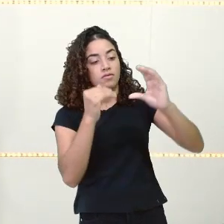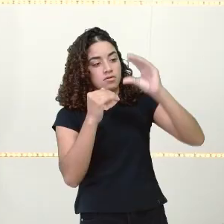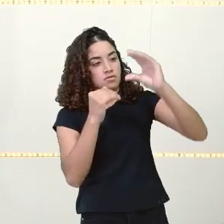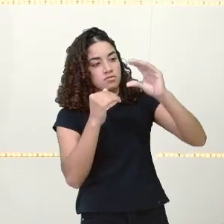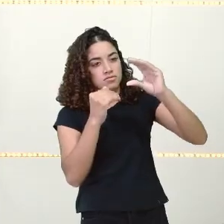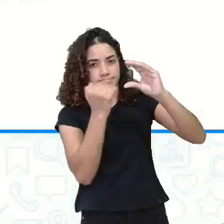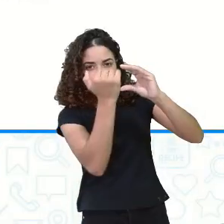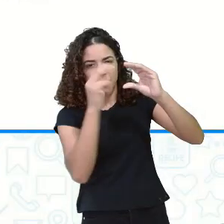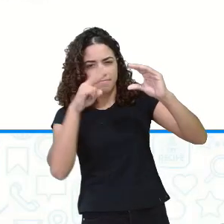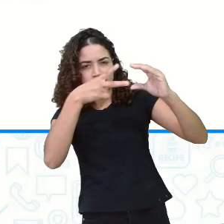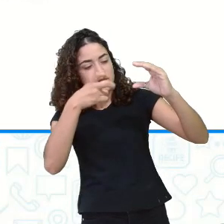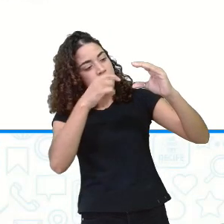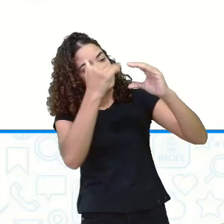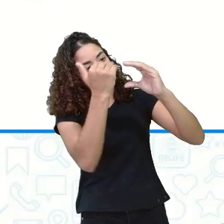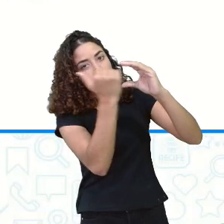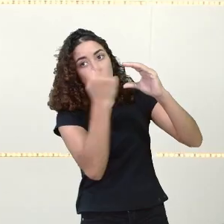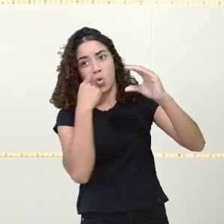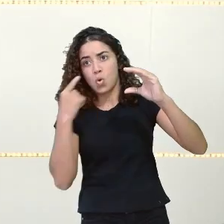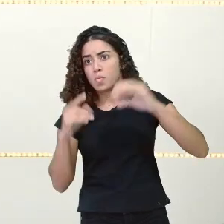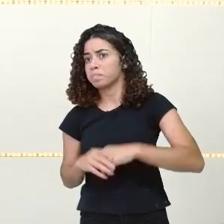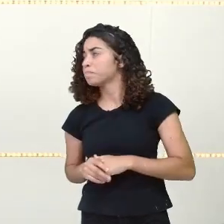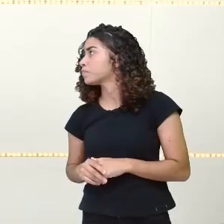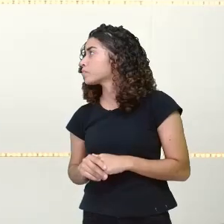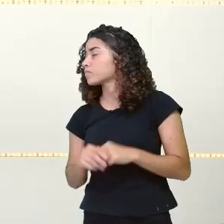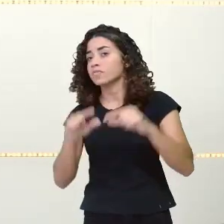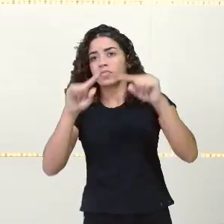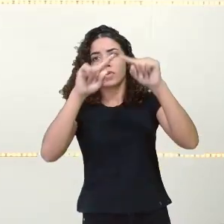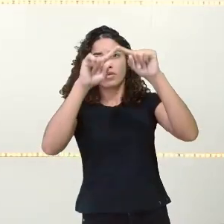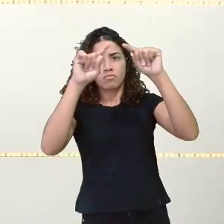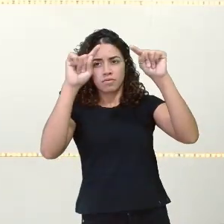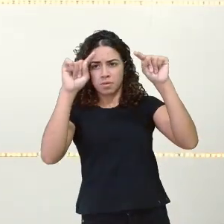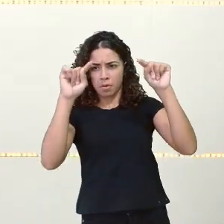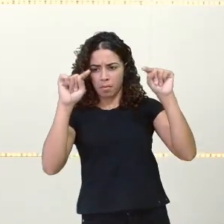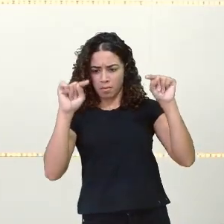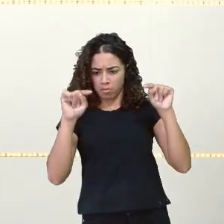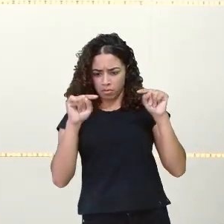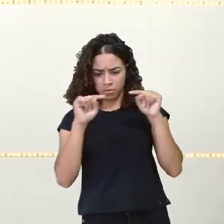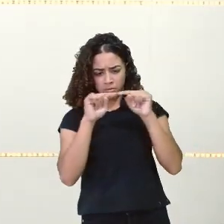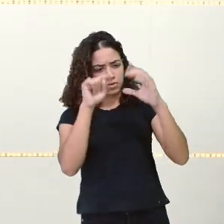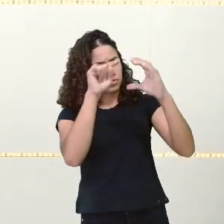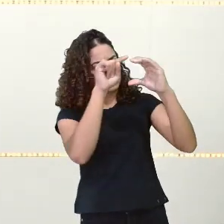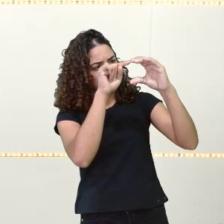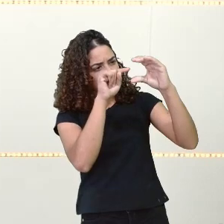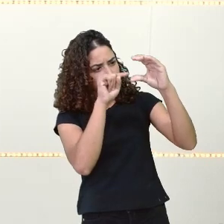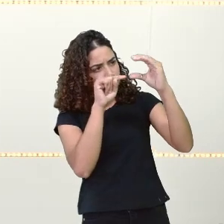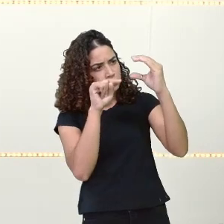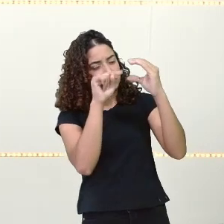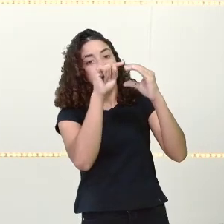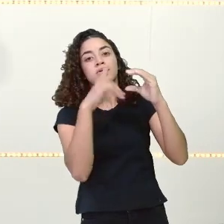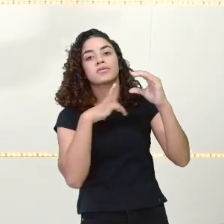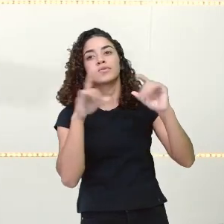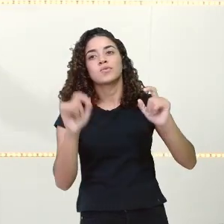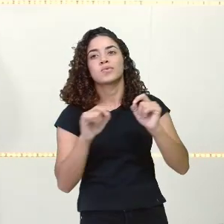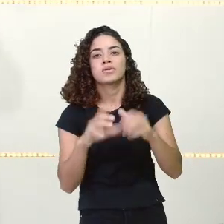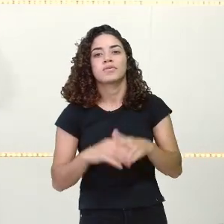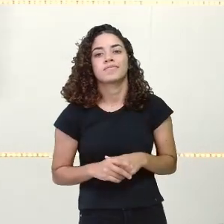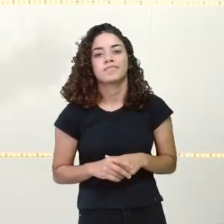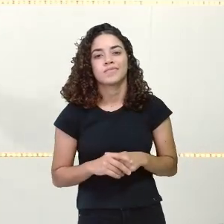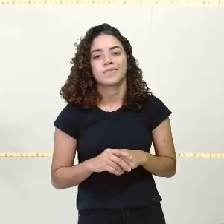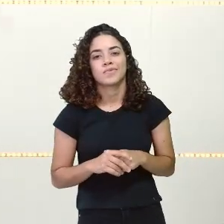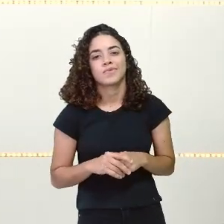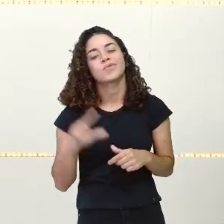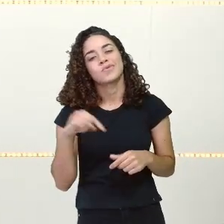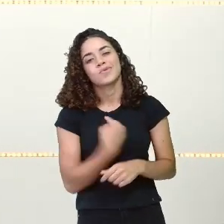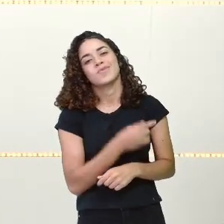quê? Que aqui, ó, nessa região aqui, que é a fininha, é onde fica todo mundo que a gente